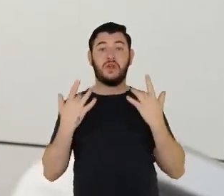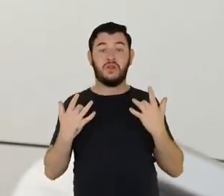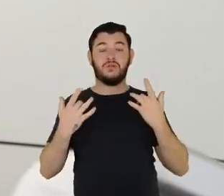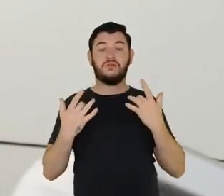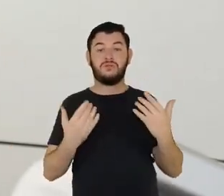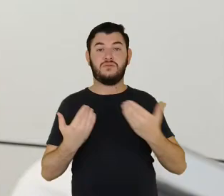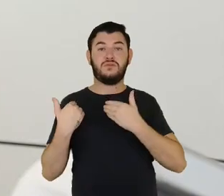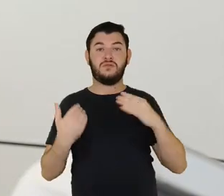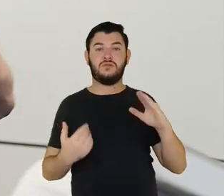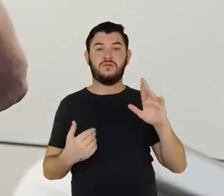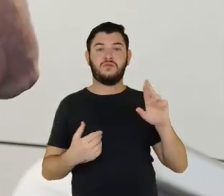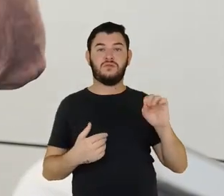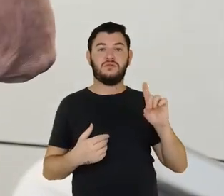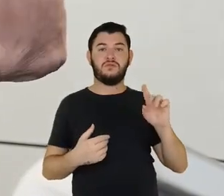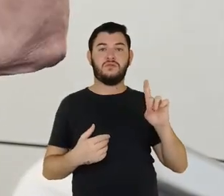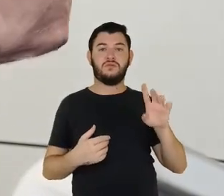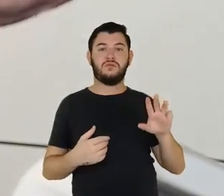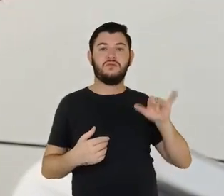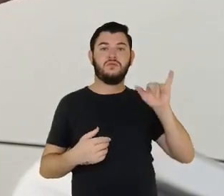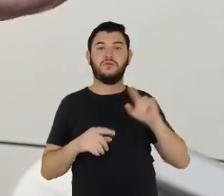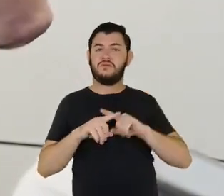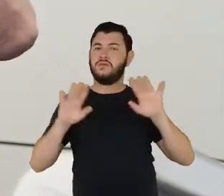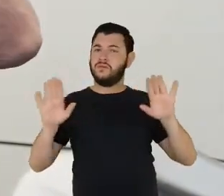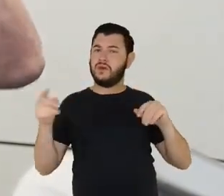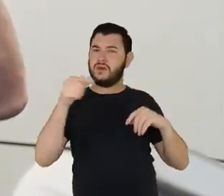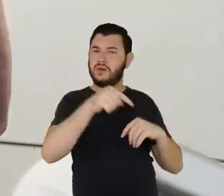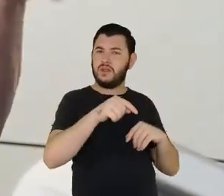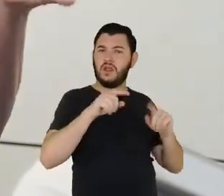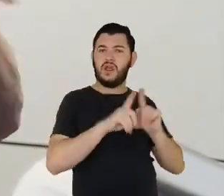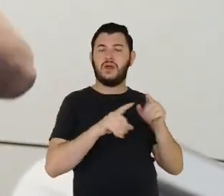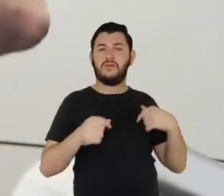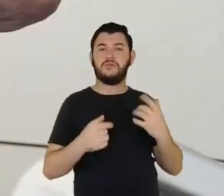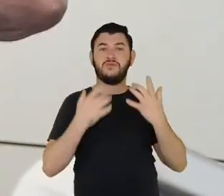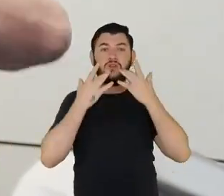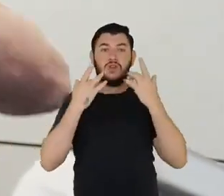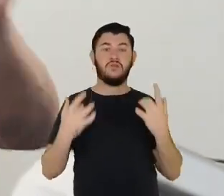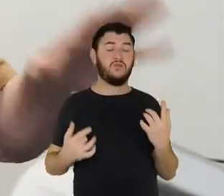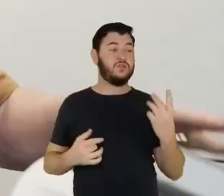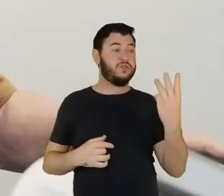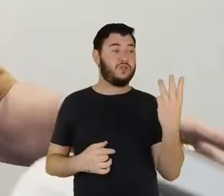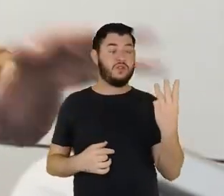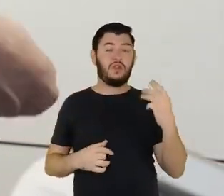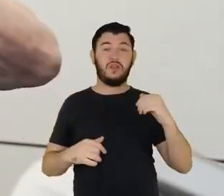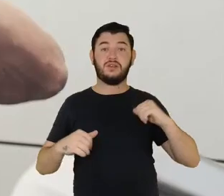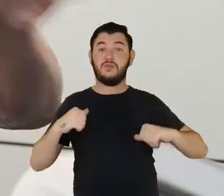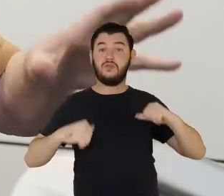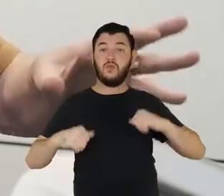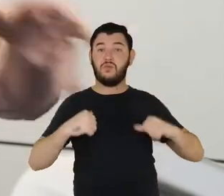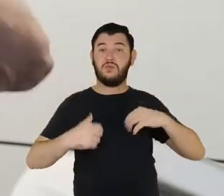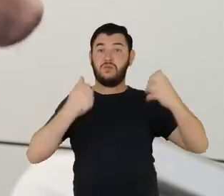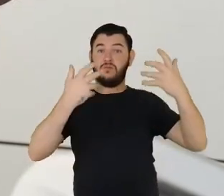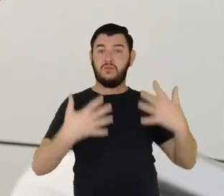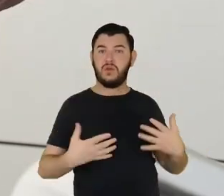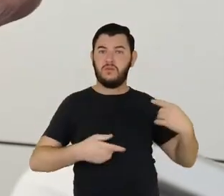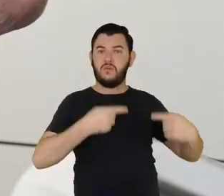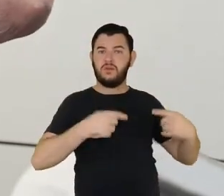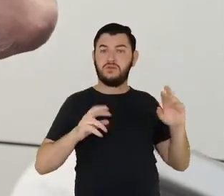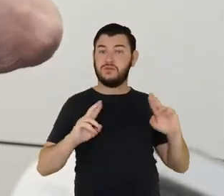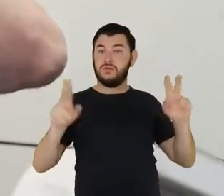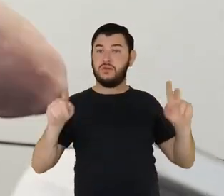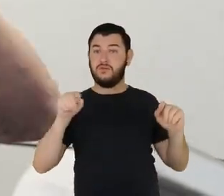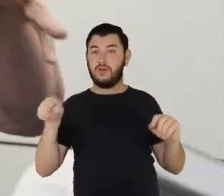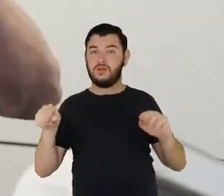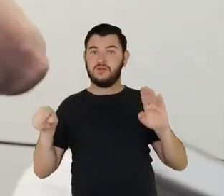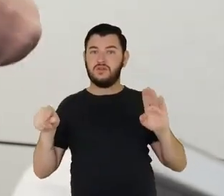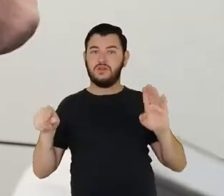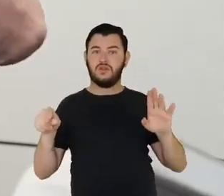falam sobre política, que não é um musical da Broadway, que não fala nada no fundo. Nada contra a Broadway, lindo, cantam